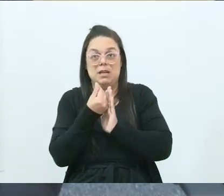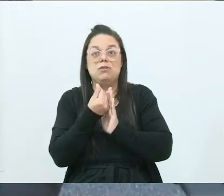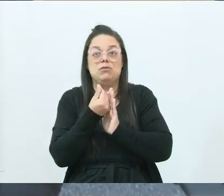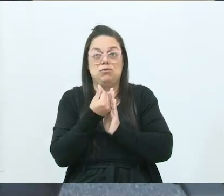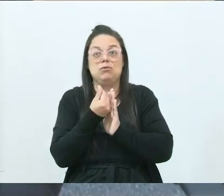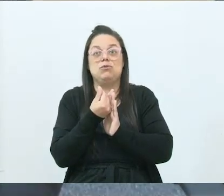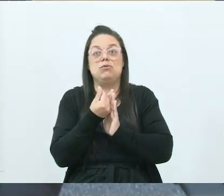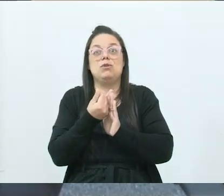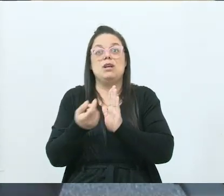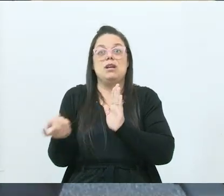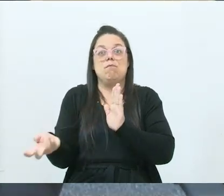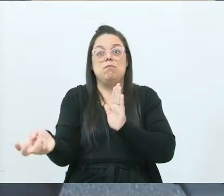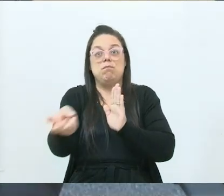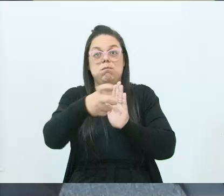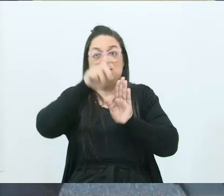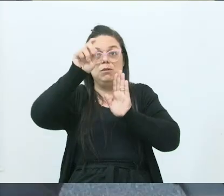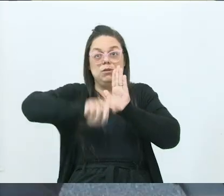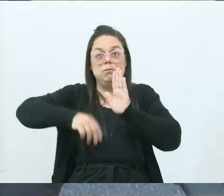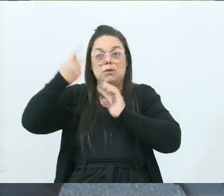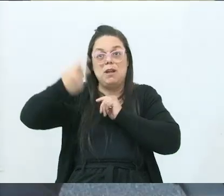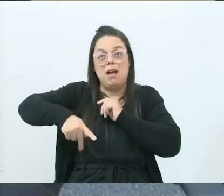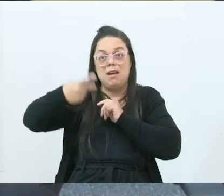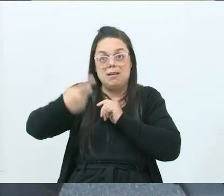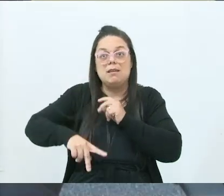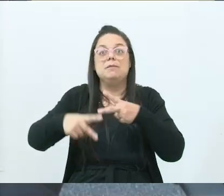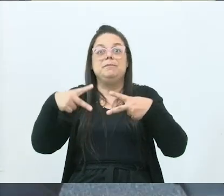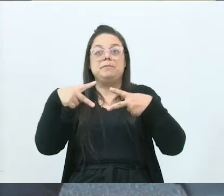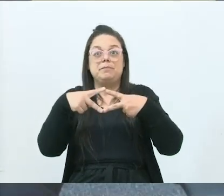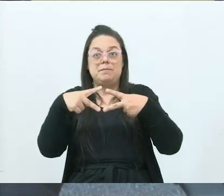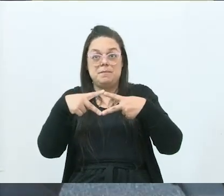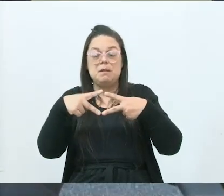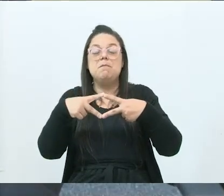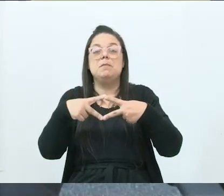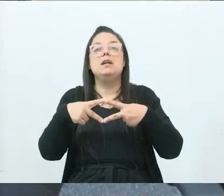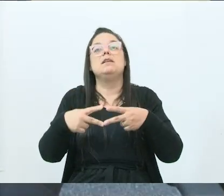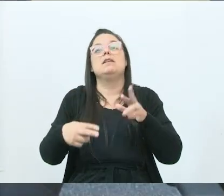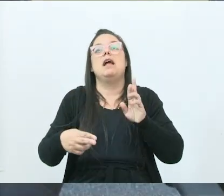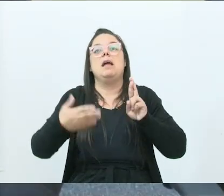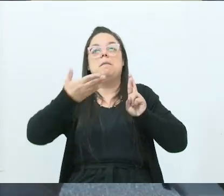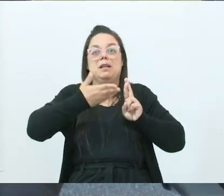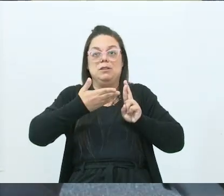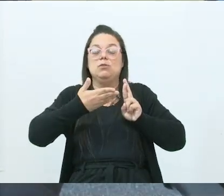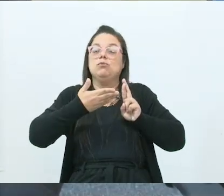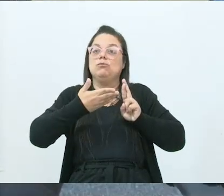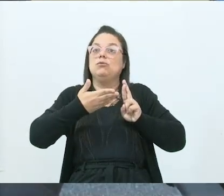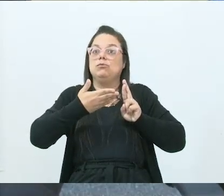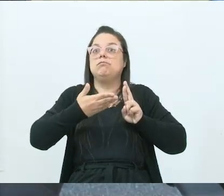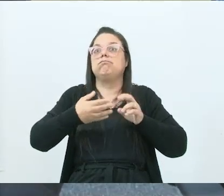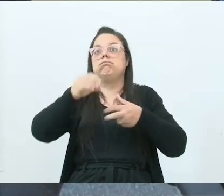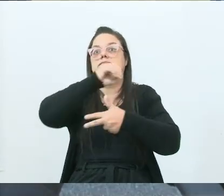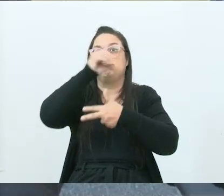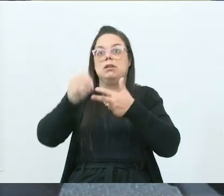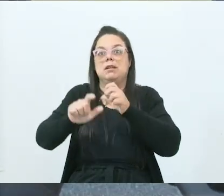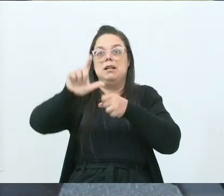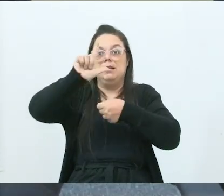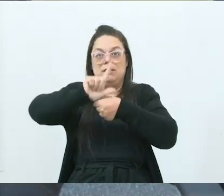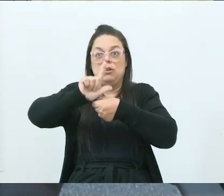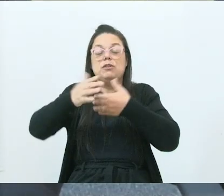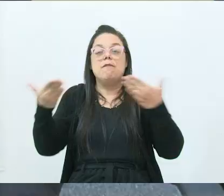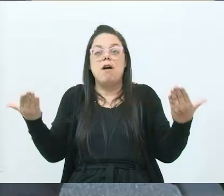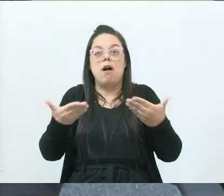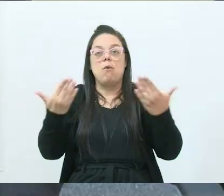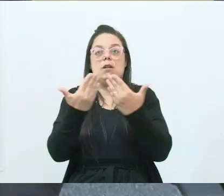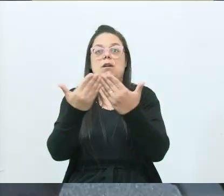Orçamento e Tributo da Câmara Municipal de Paulínia, representante do Poder Legislativo, declaro aberta